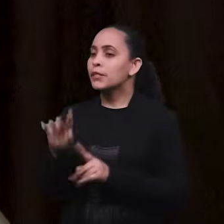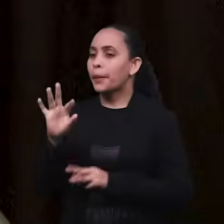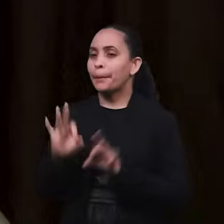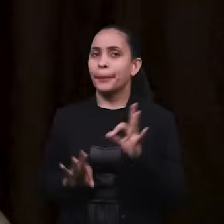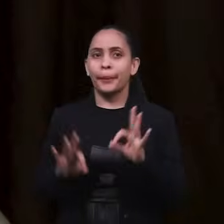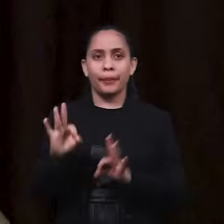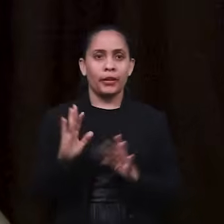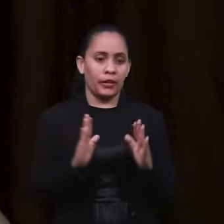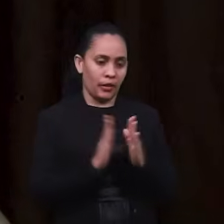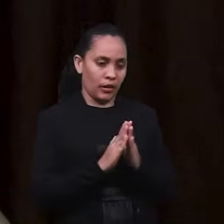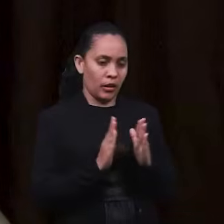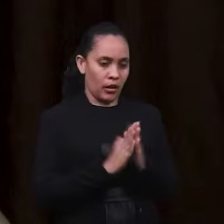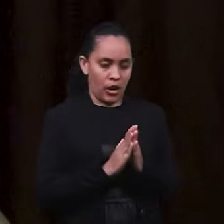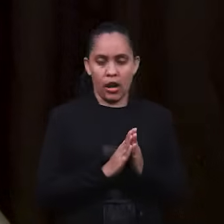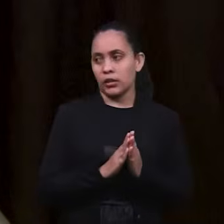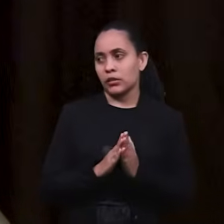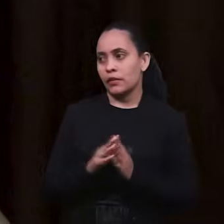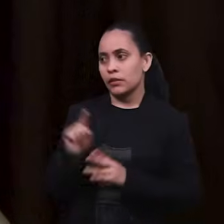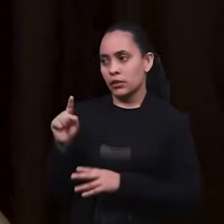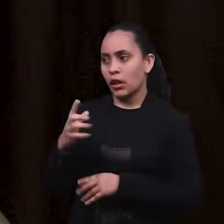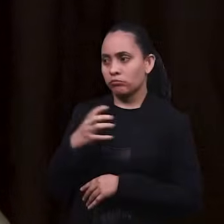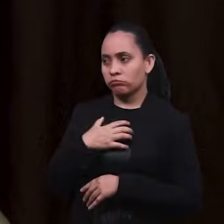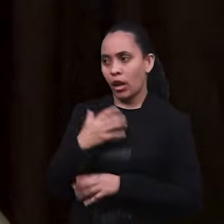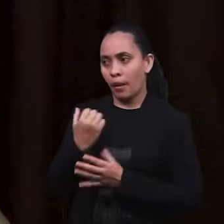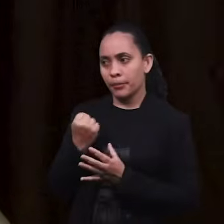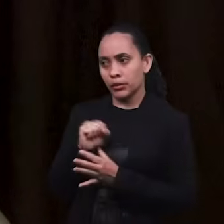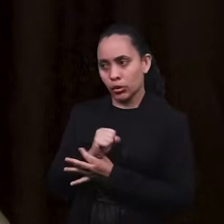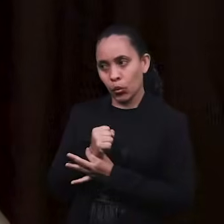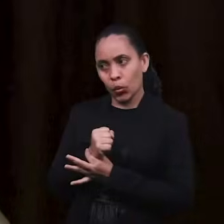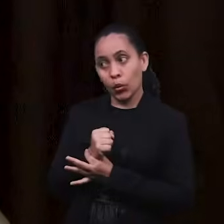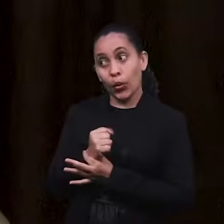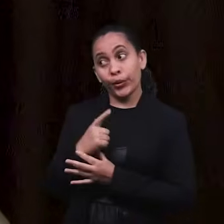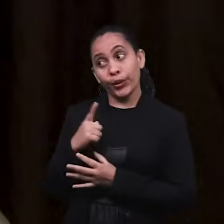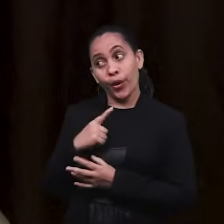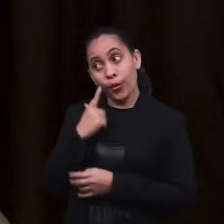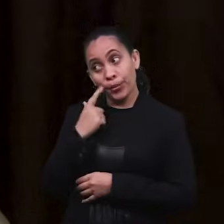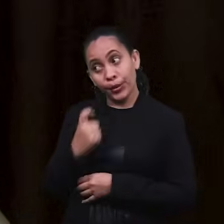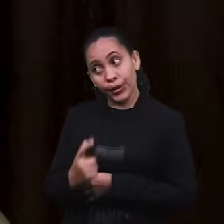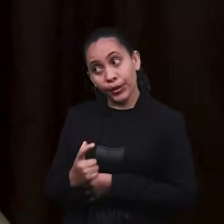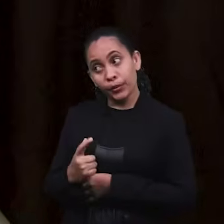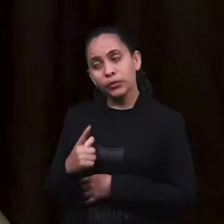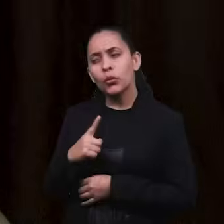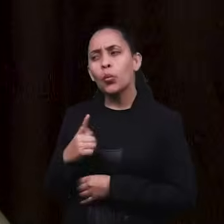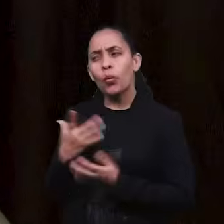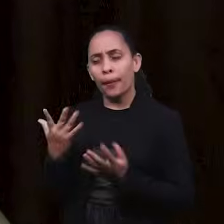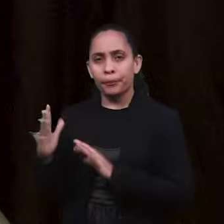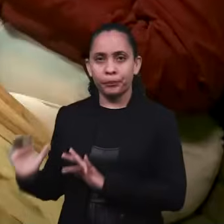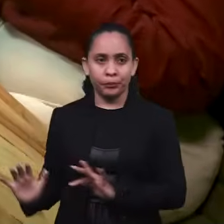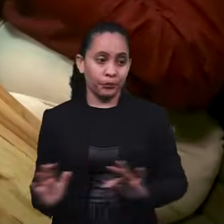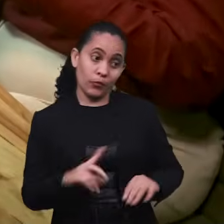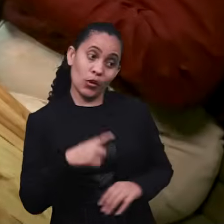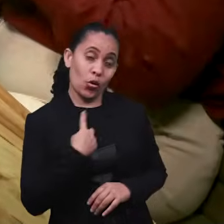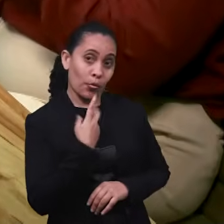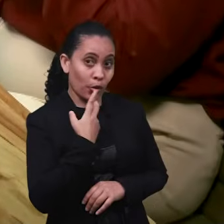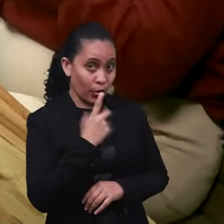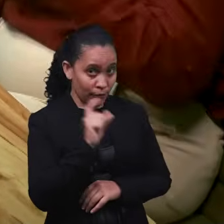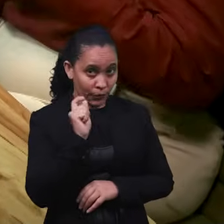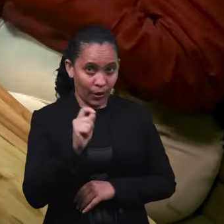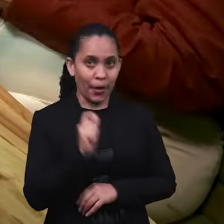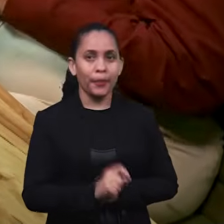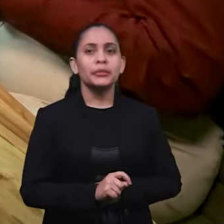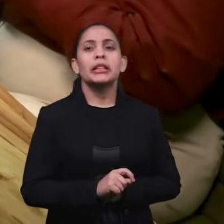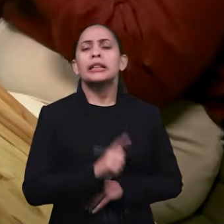você considera ela segura? E, né, se tem algum risco, quais são? O kombucha, como a gente falou, né, os benefícios